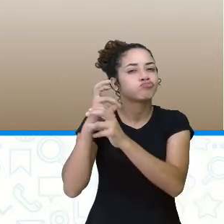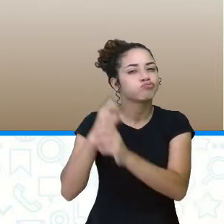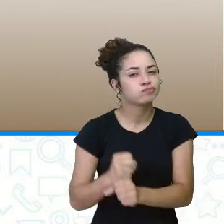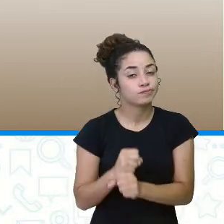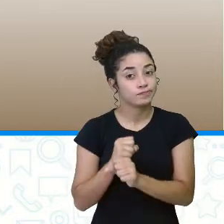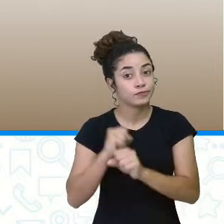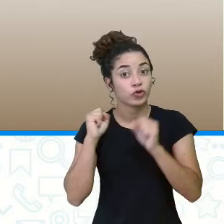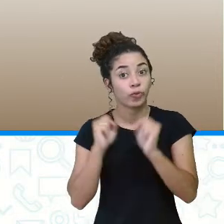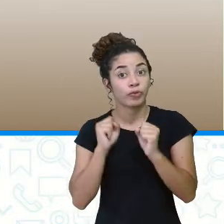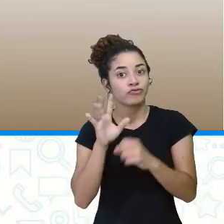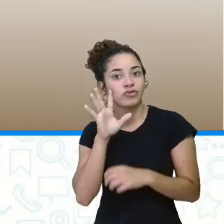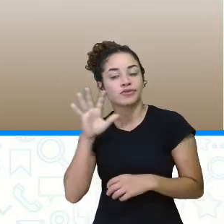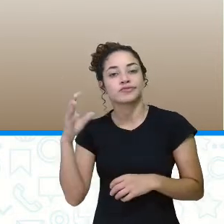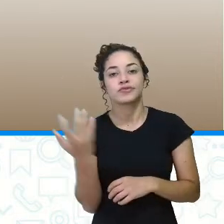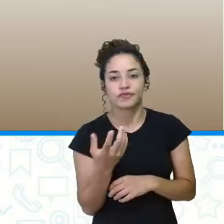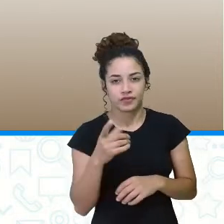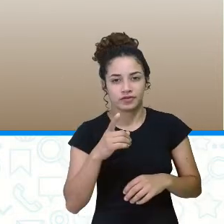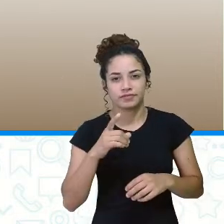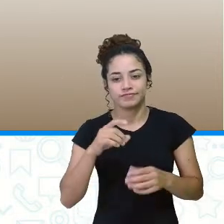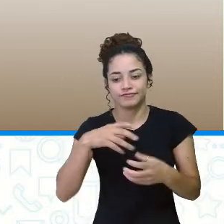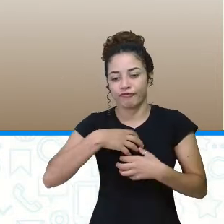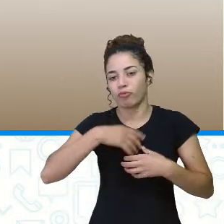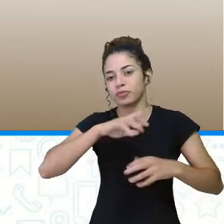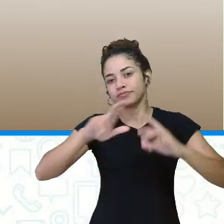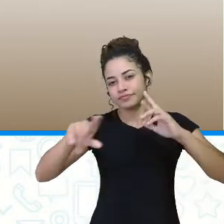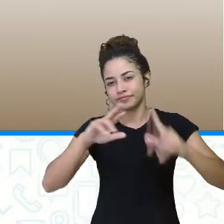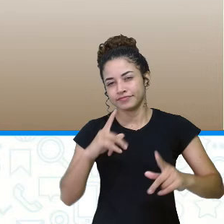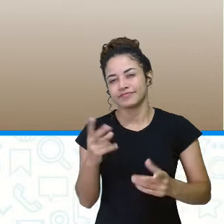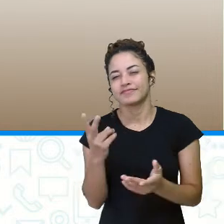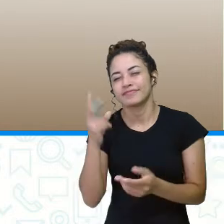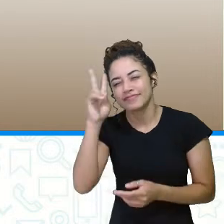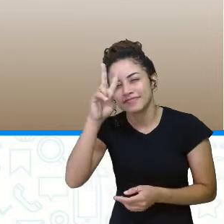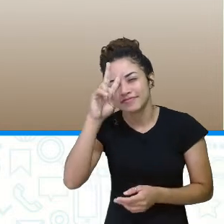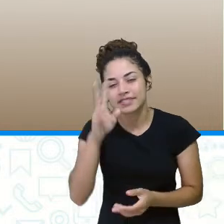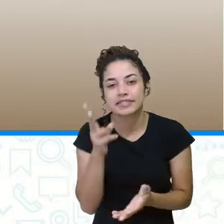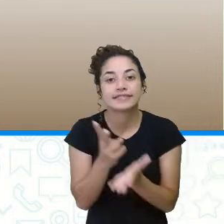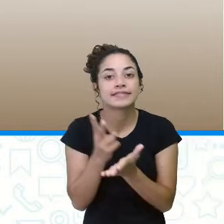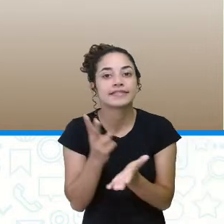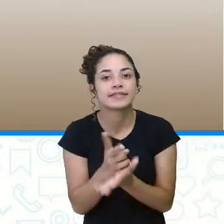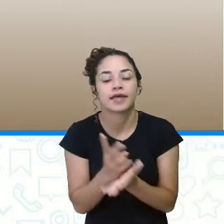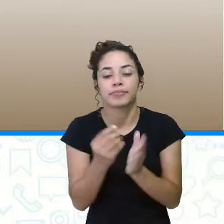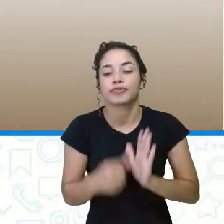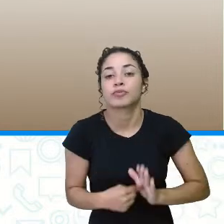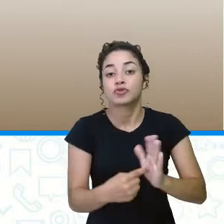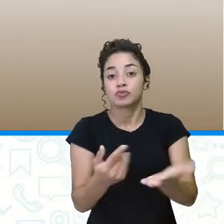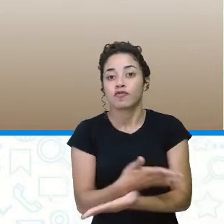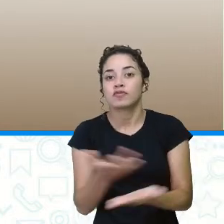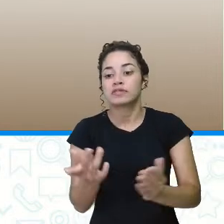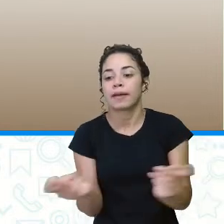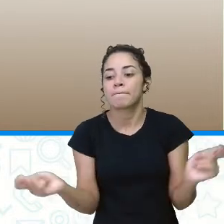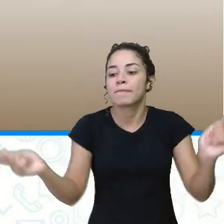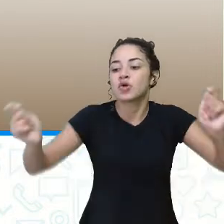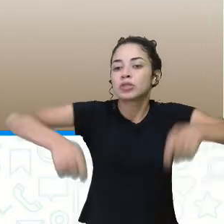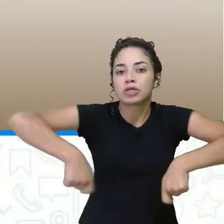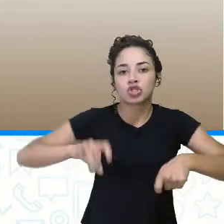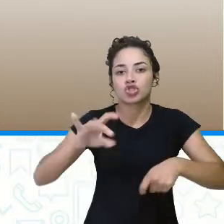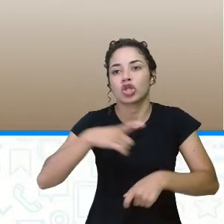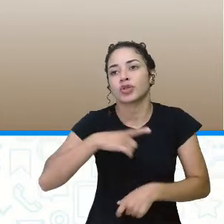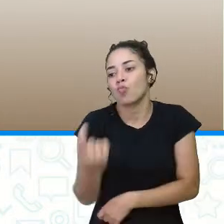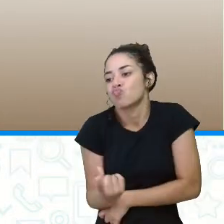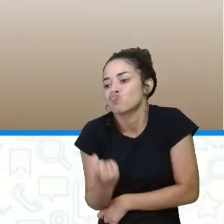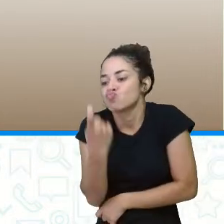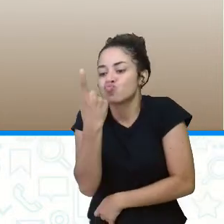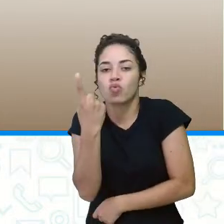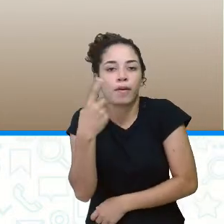pode aqui resolver de formas diferentes. Lembra que eu sempre trago para vocês quais são as possibilidades. Não existe uma única, a matemática é rica por conta disso.